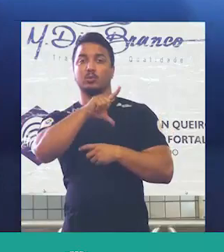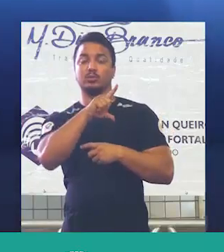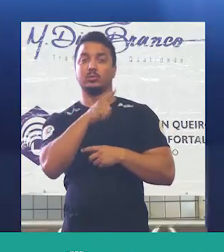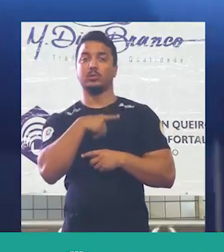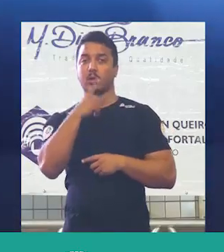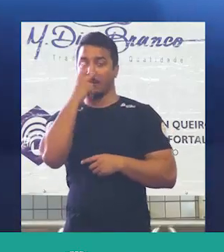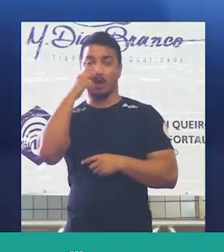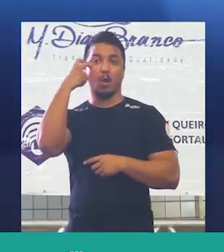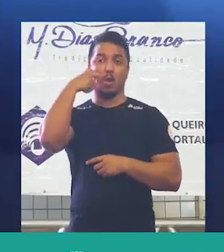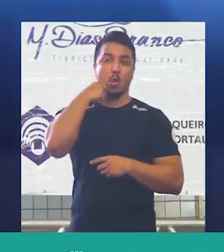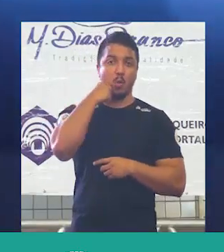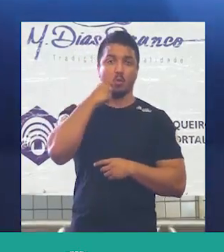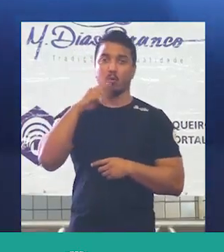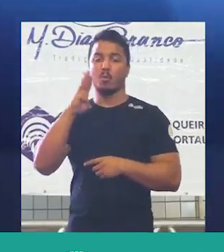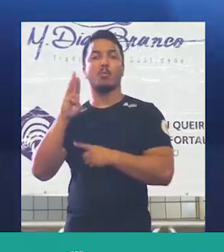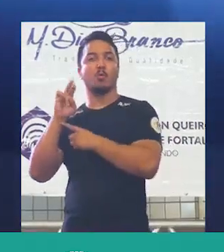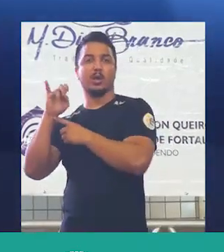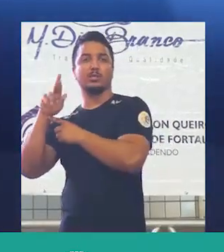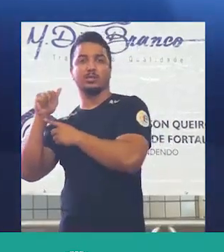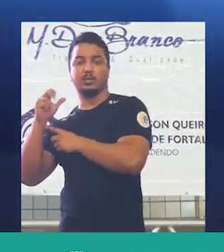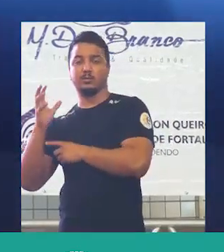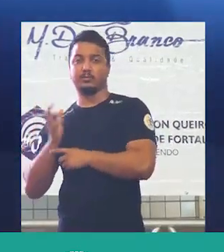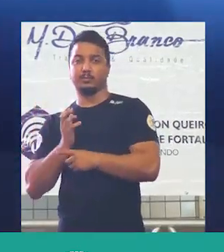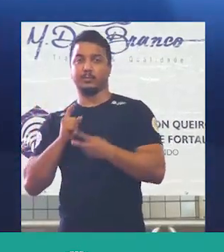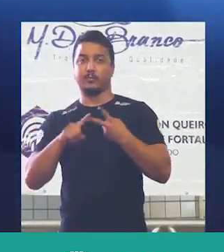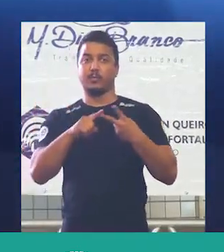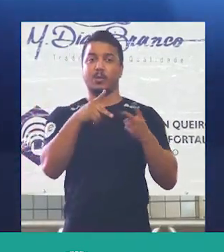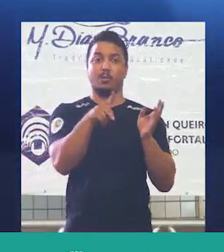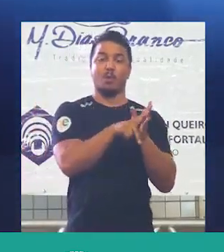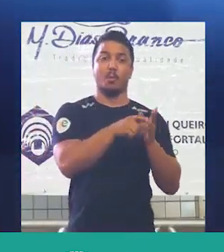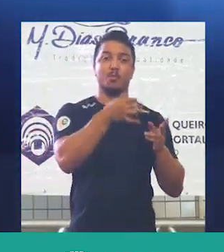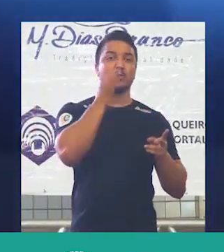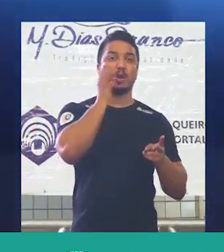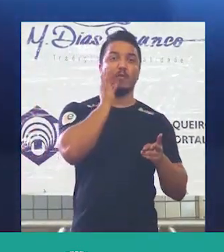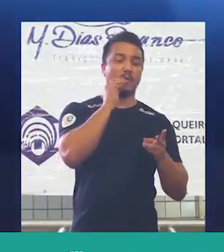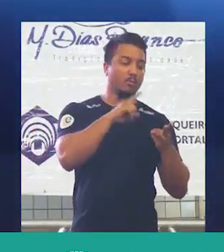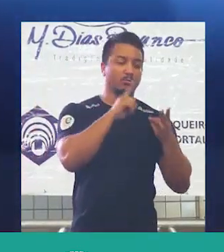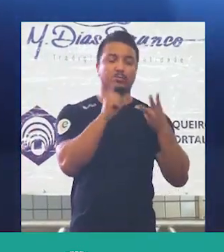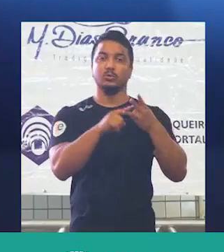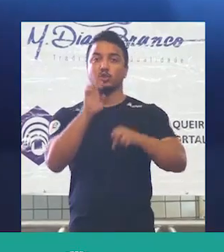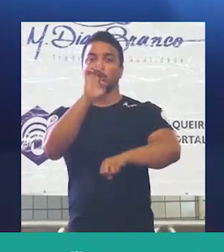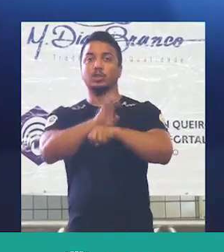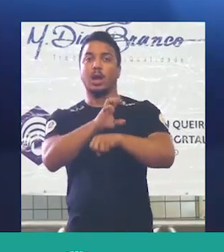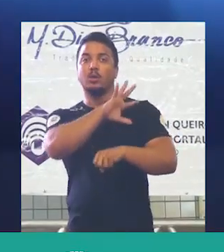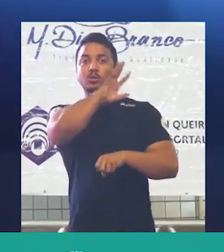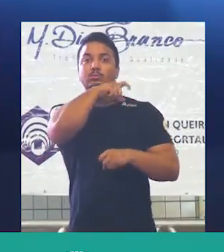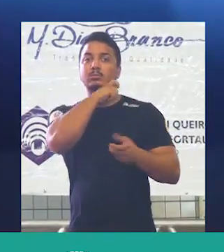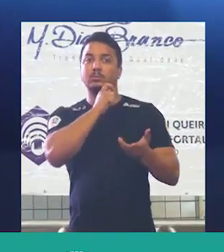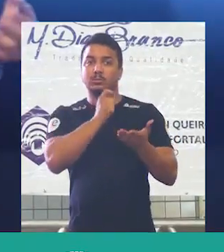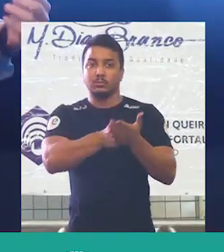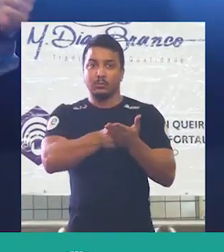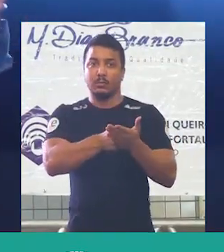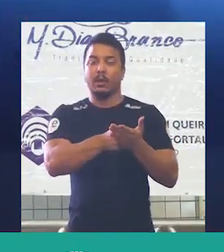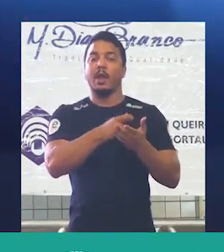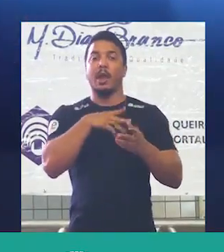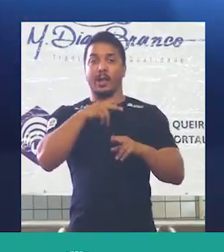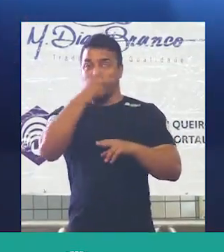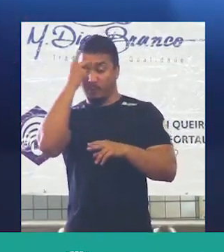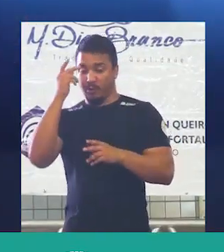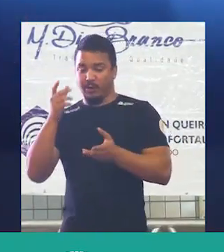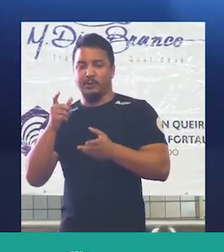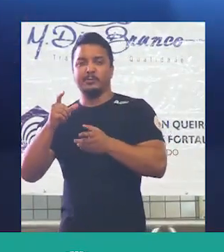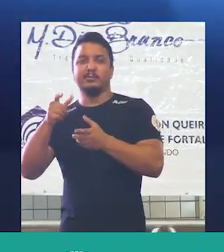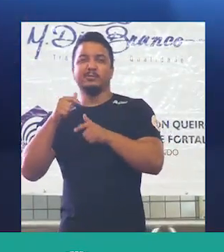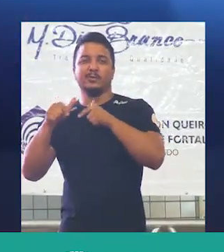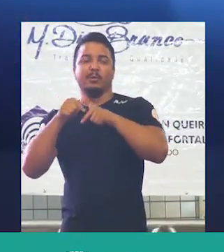o lucro dos cafeicultores. Maior vai ser a arrecadação do Estado. E mais migalhas nós vamos